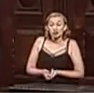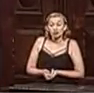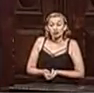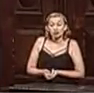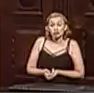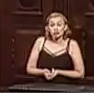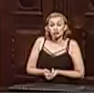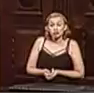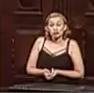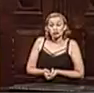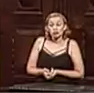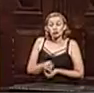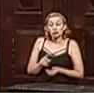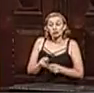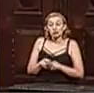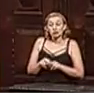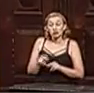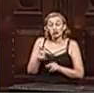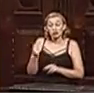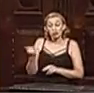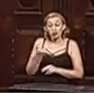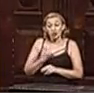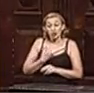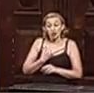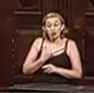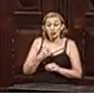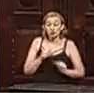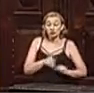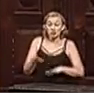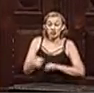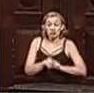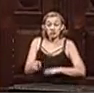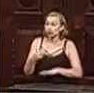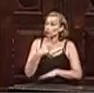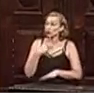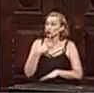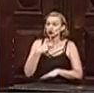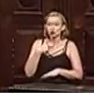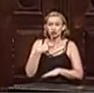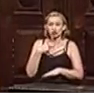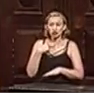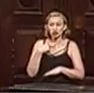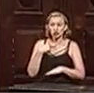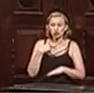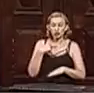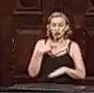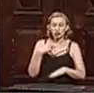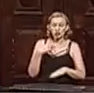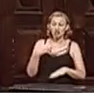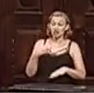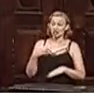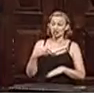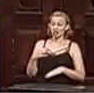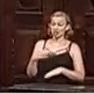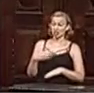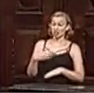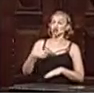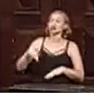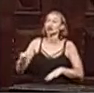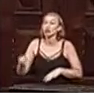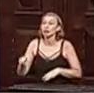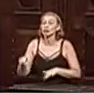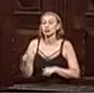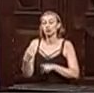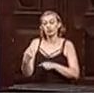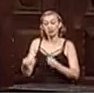que disciplinava a Constituição, o Exército não podia se autoconvocar. Ele precisava